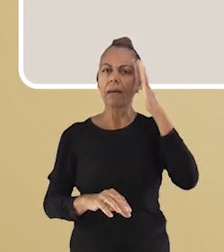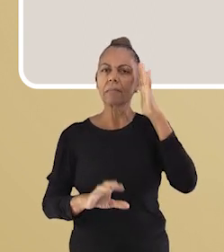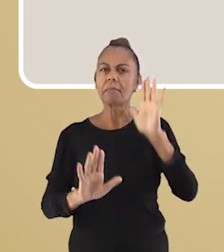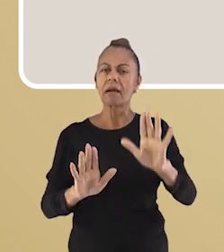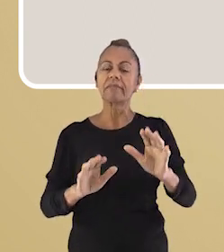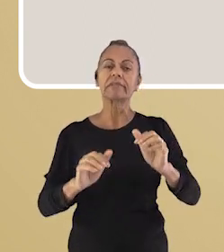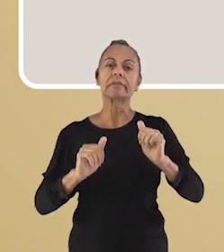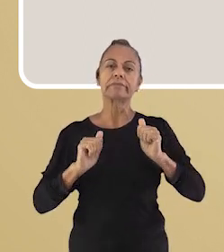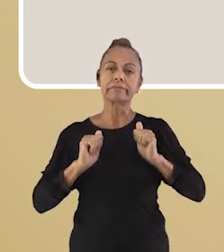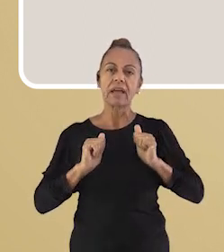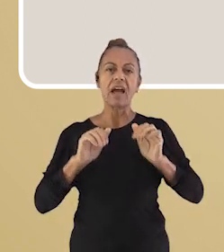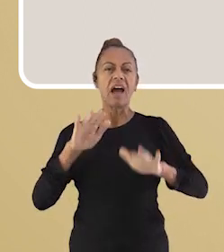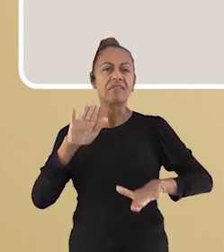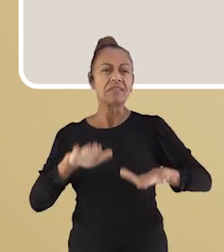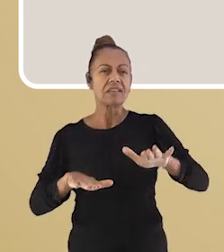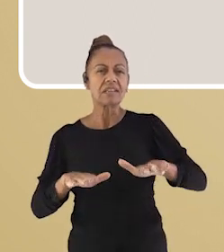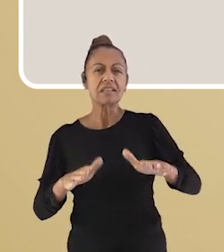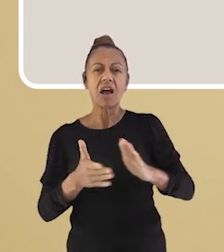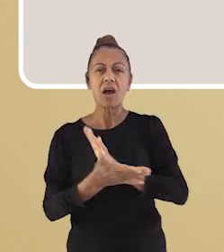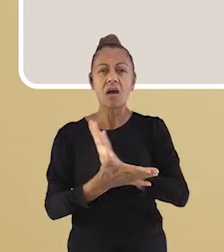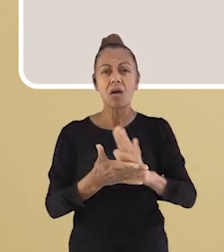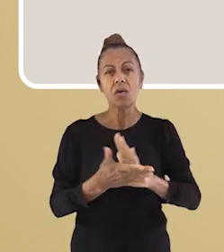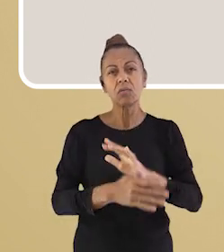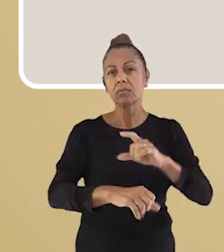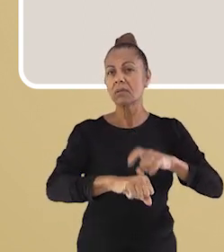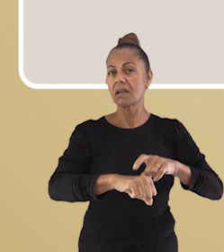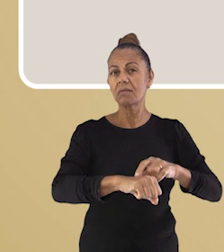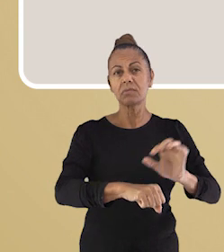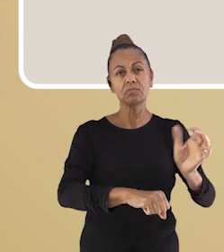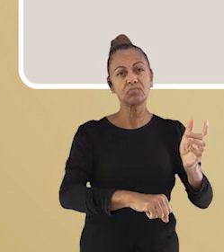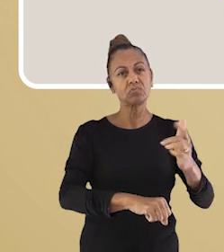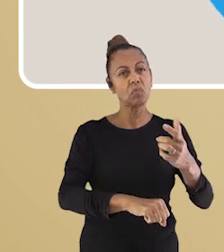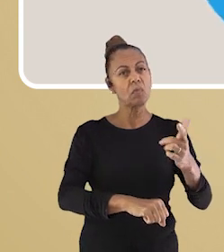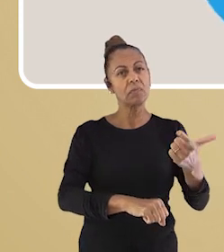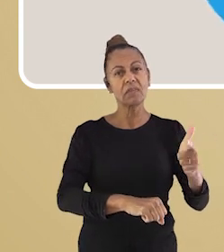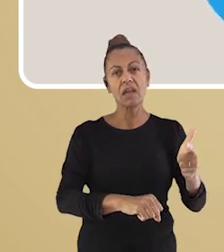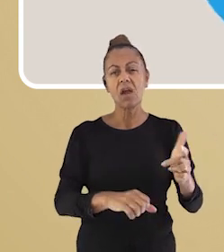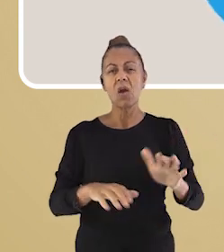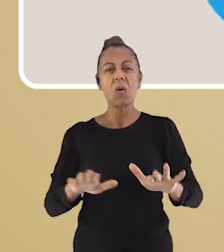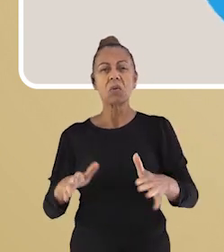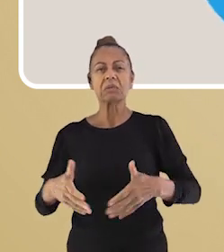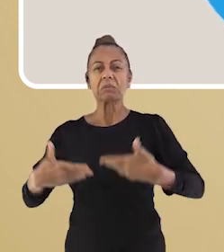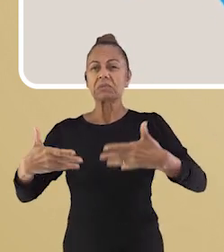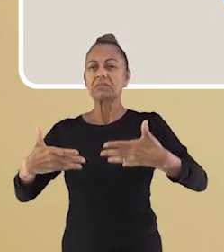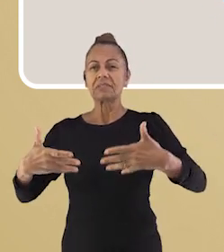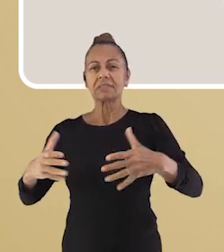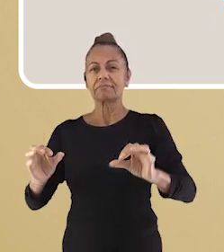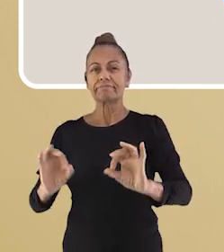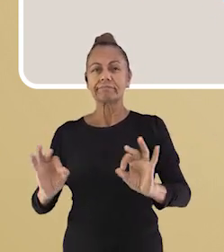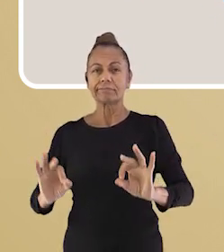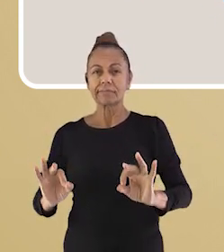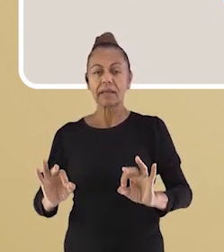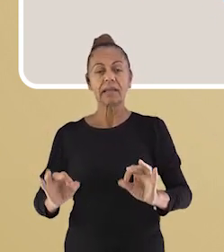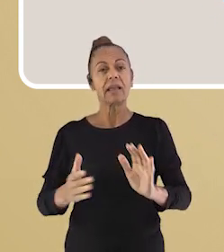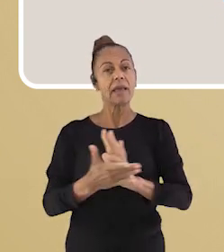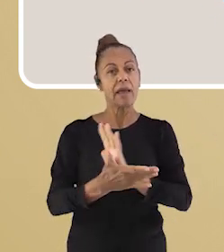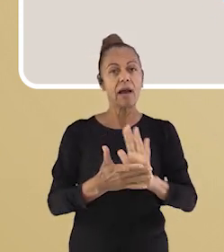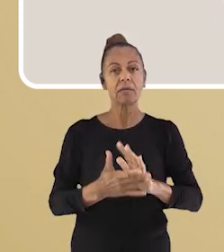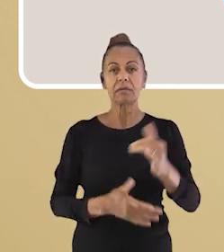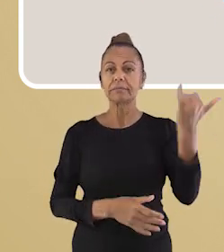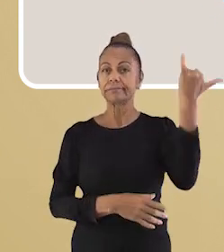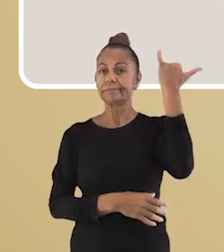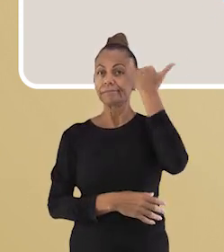pode trazer. Mesmo assim, deixam de se exercitar. Alguns por falta de tempo, outros por falta de